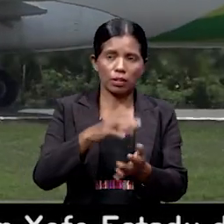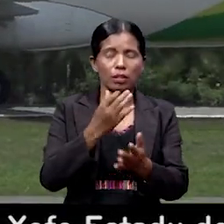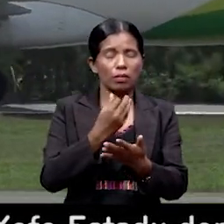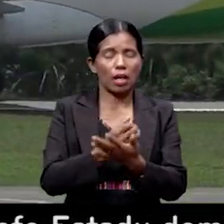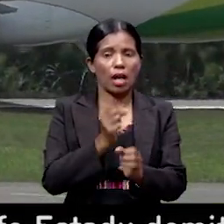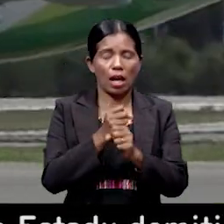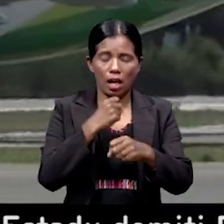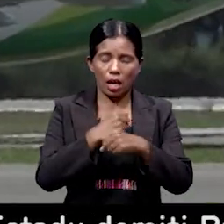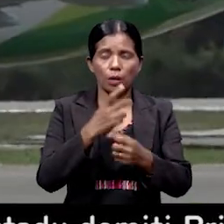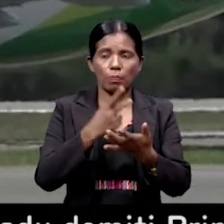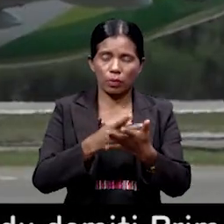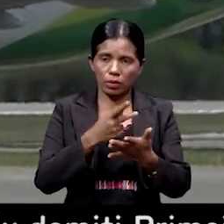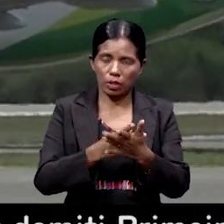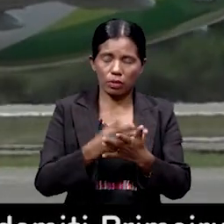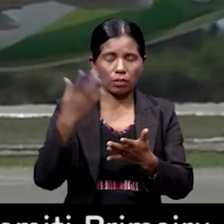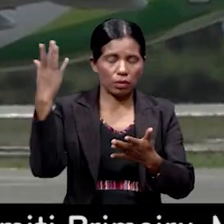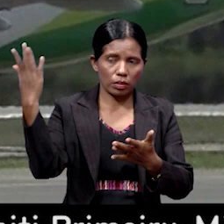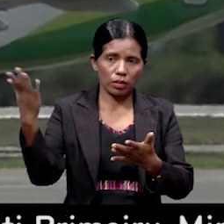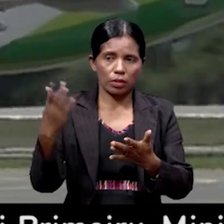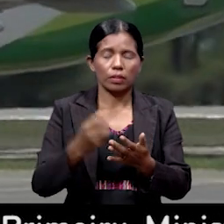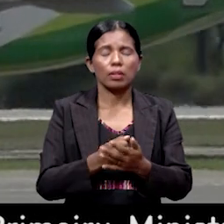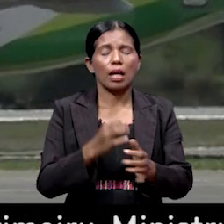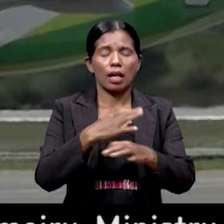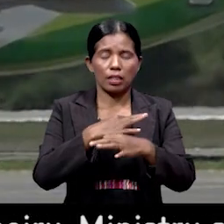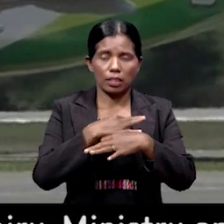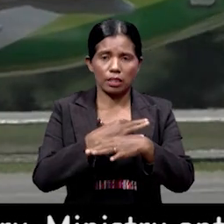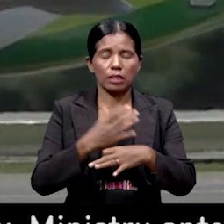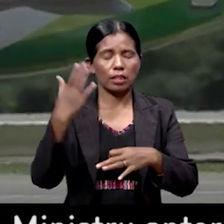extensão pista aterragem, construção torre controle